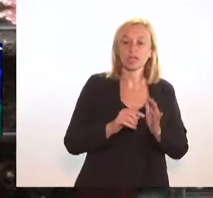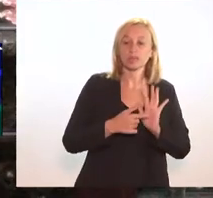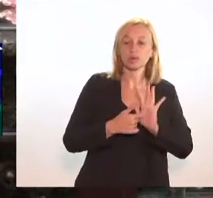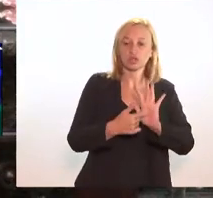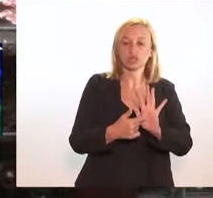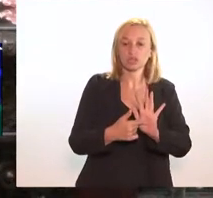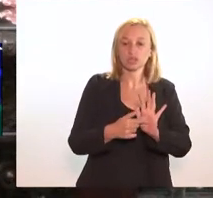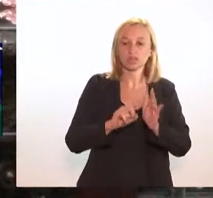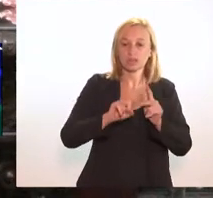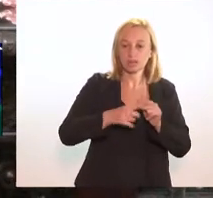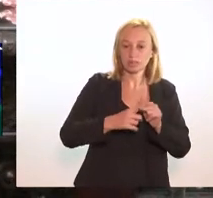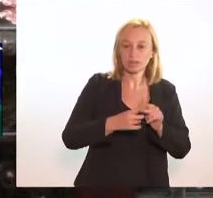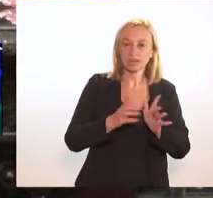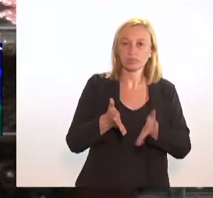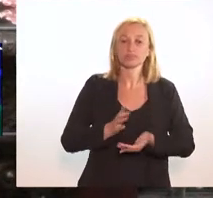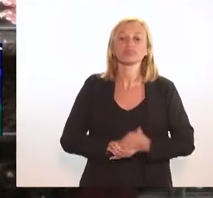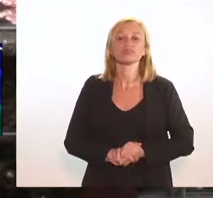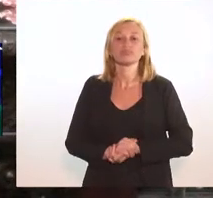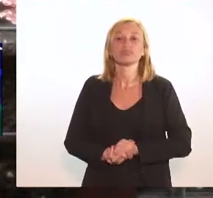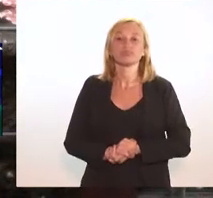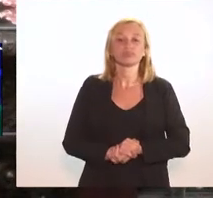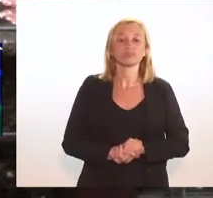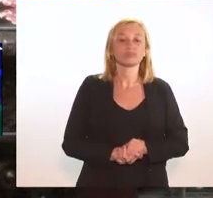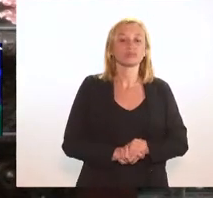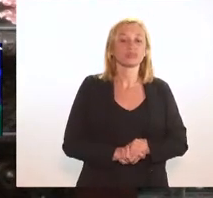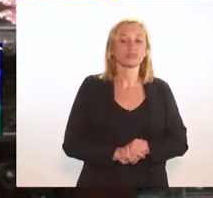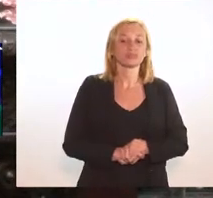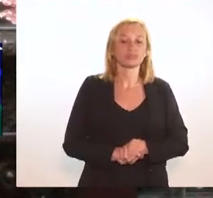a regulamentação. E,